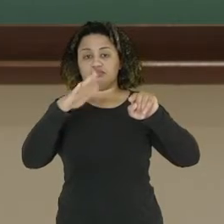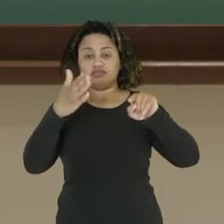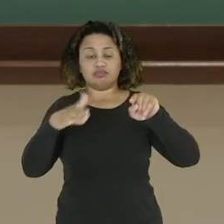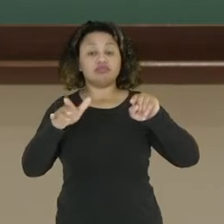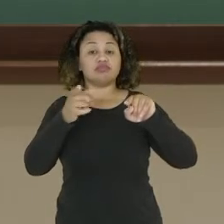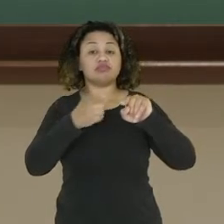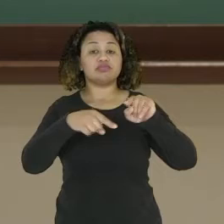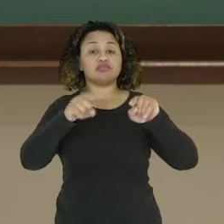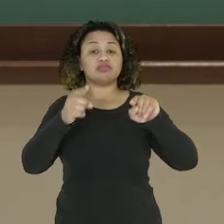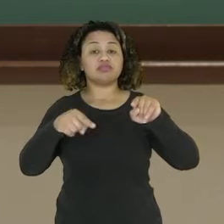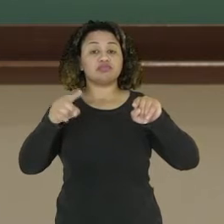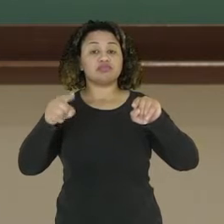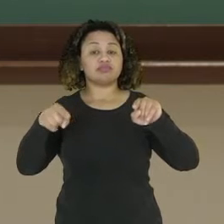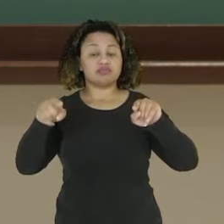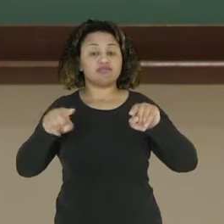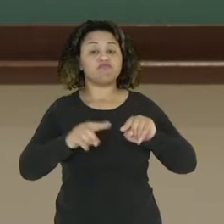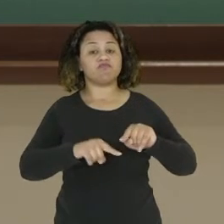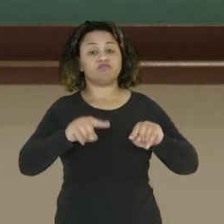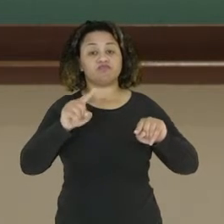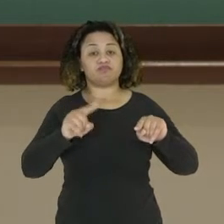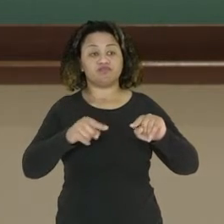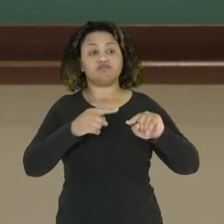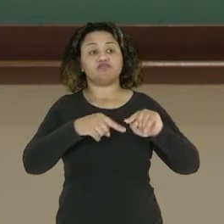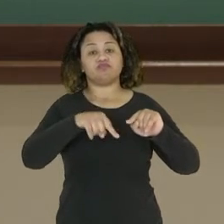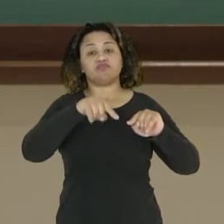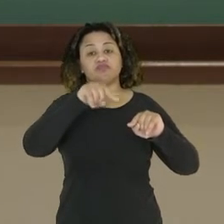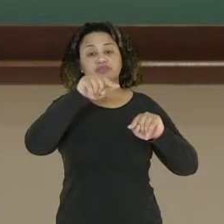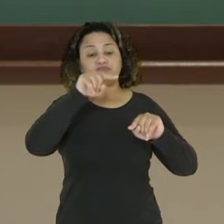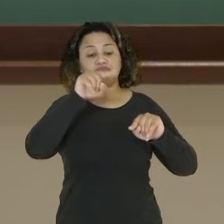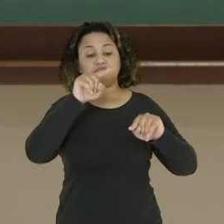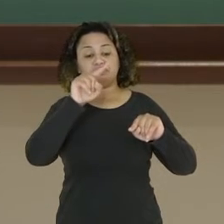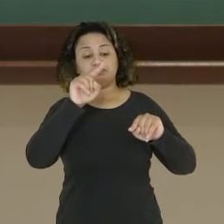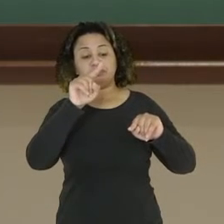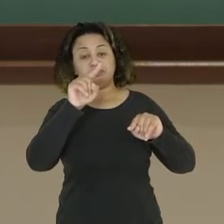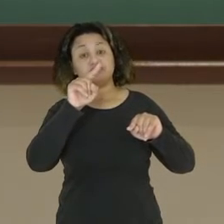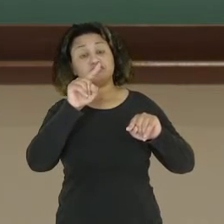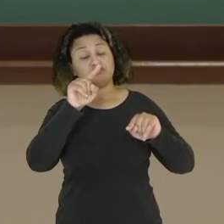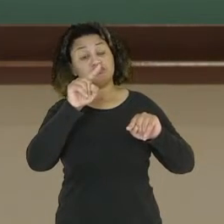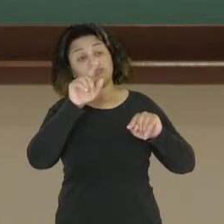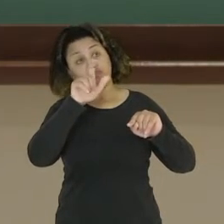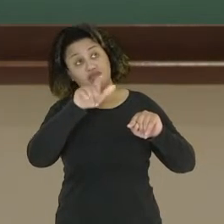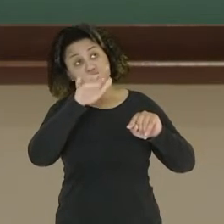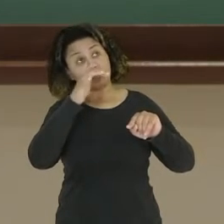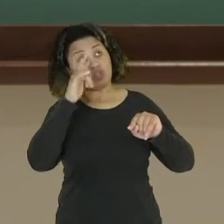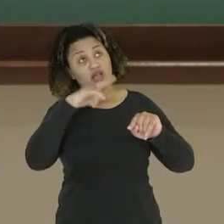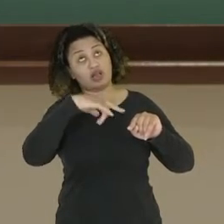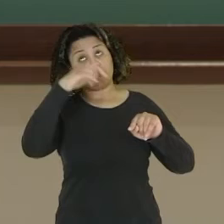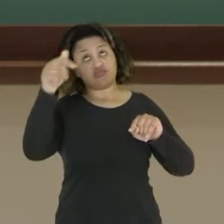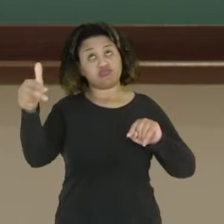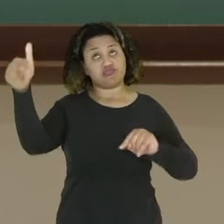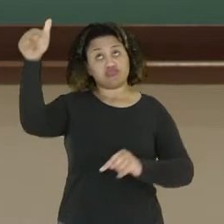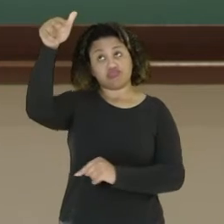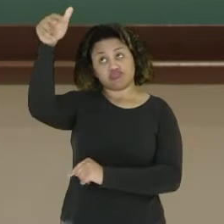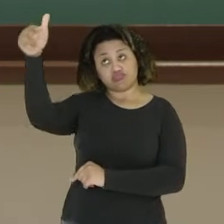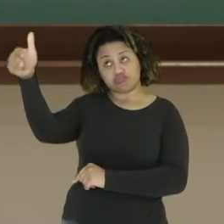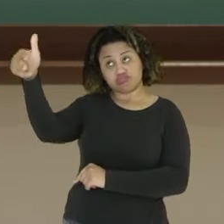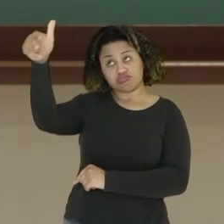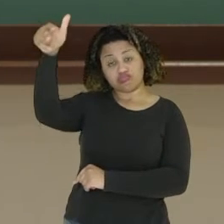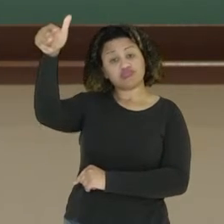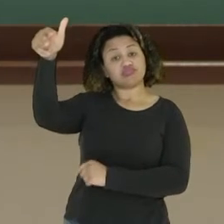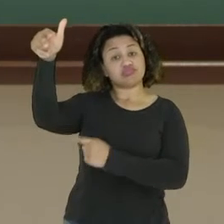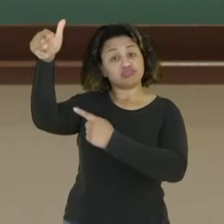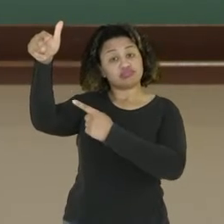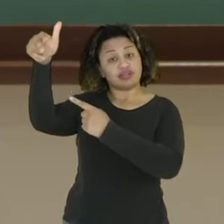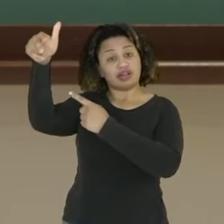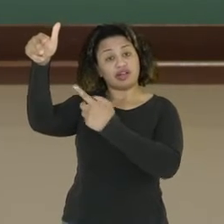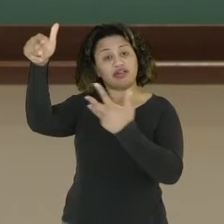Então, essa frequência, essa onda, ela vai, em algum lugar do espaço tem um satélite, e esse satélite,